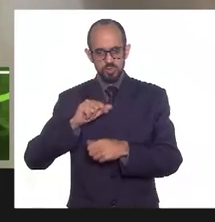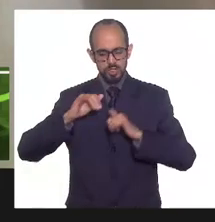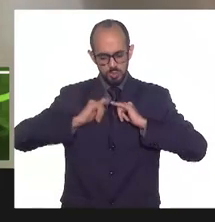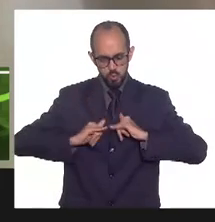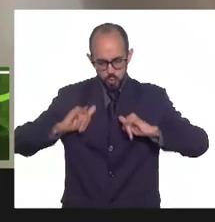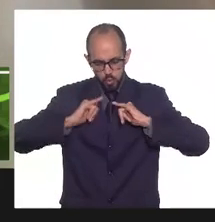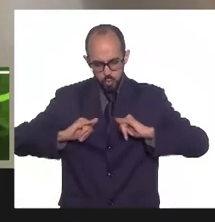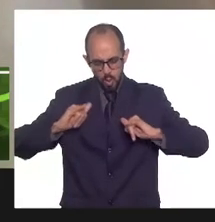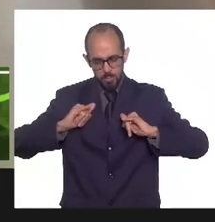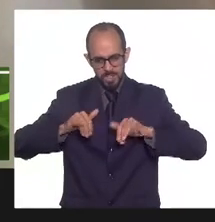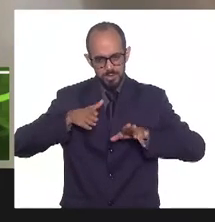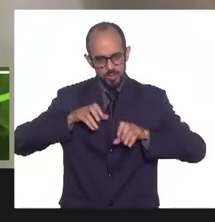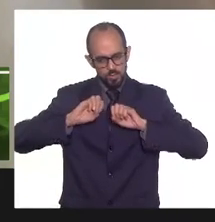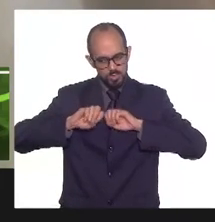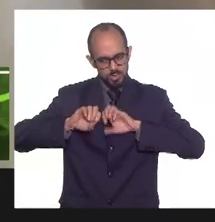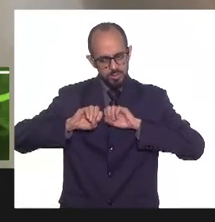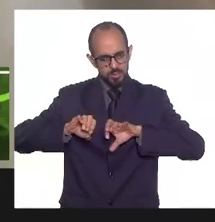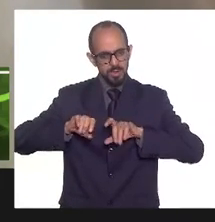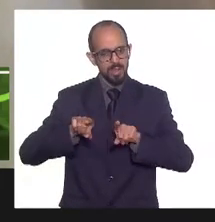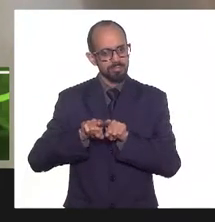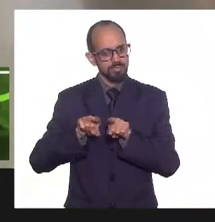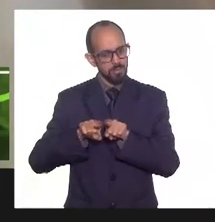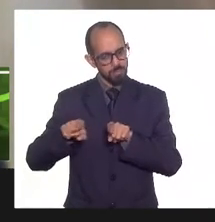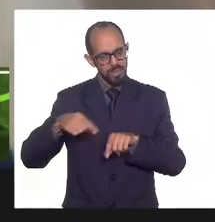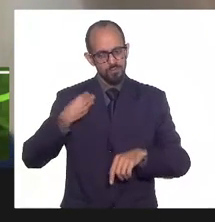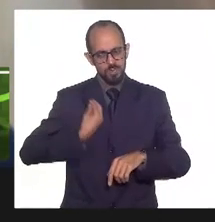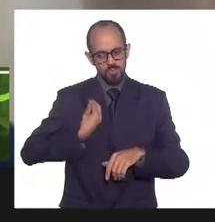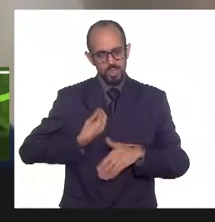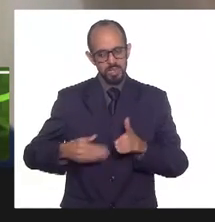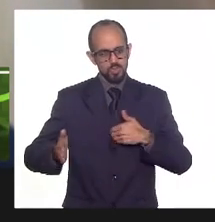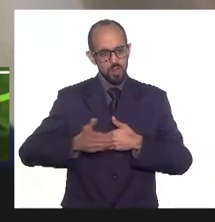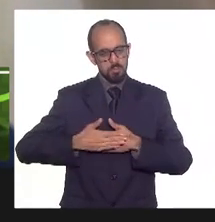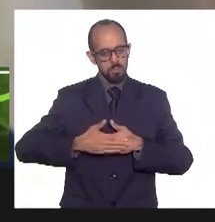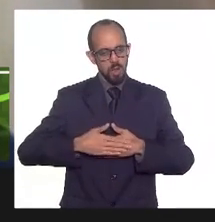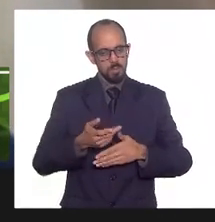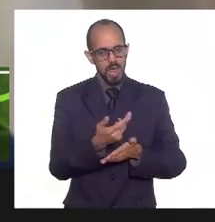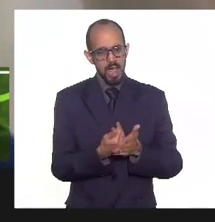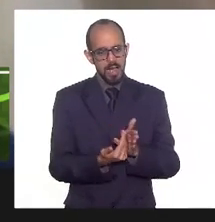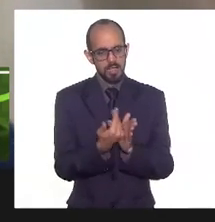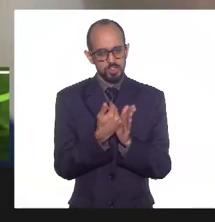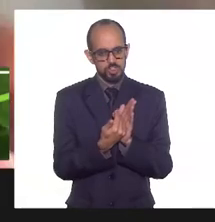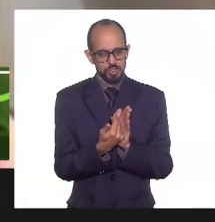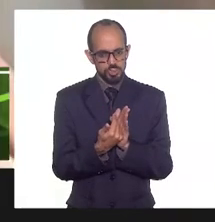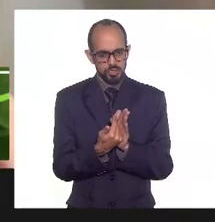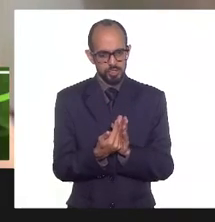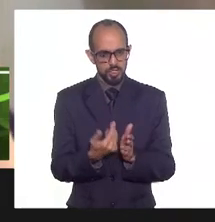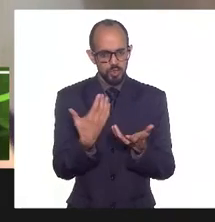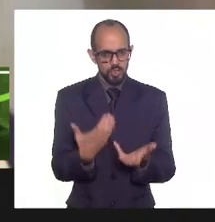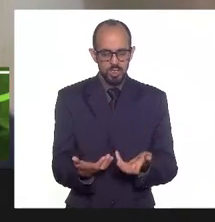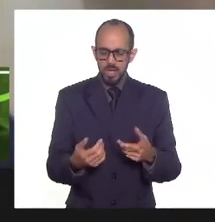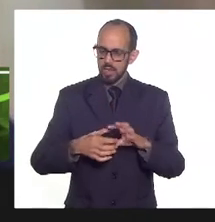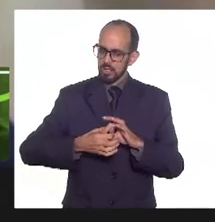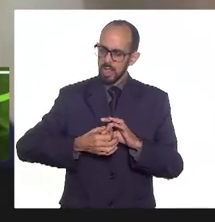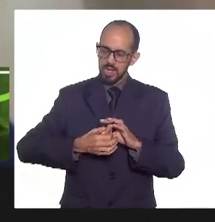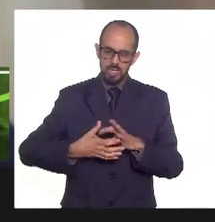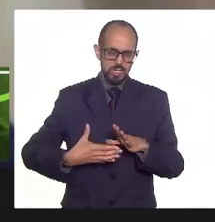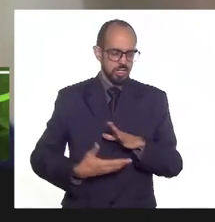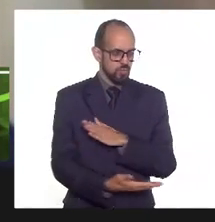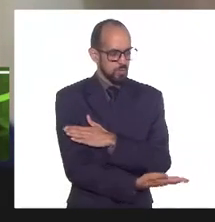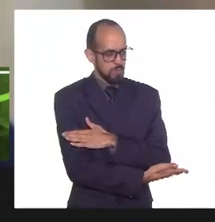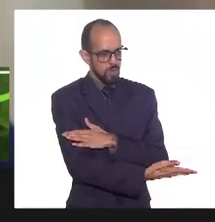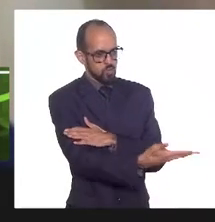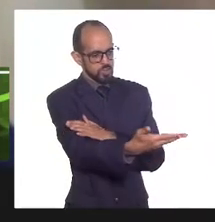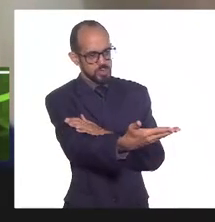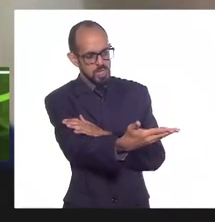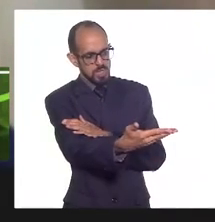as pessoas para que elas possam viver da sua própria arte e eu queria me colocar à disposição de todos vocês